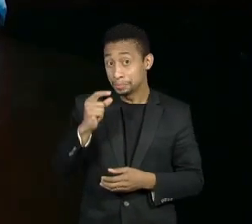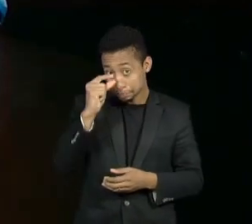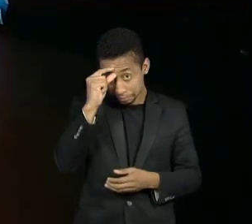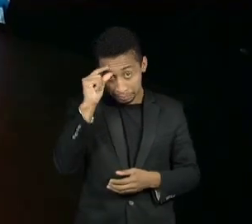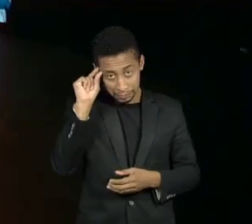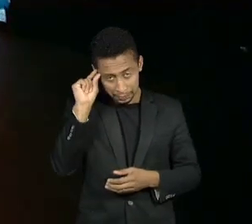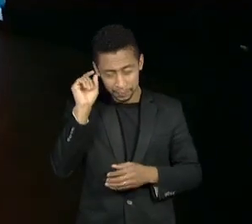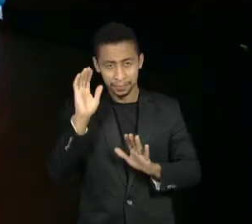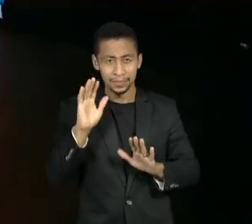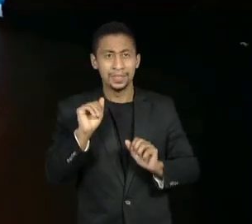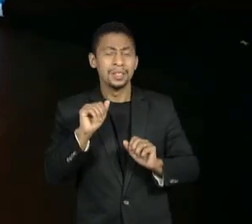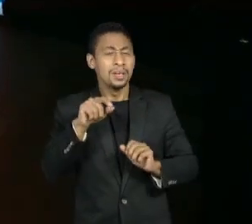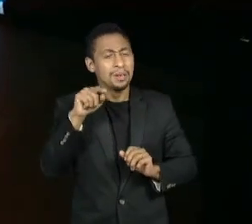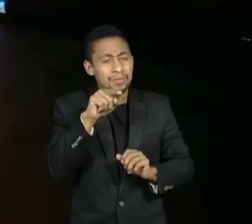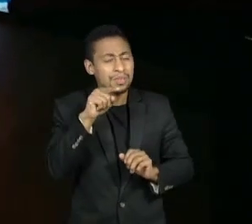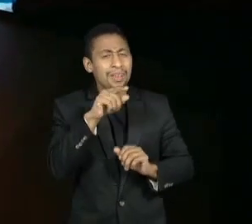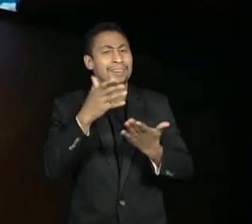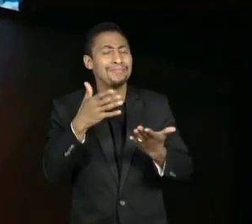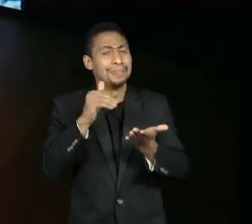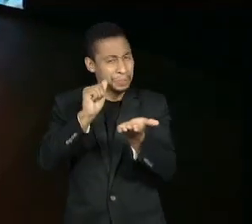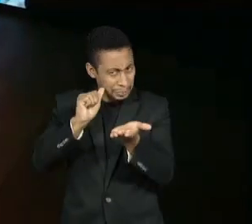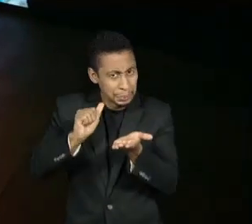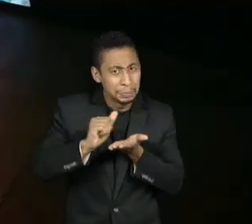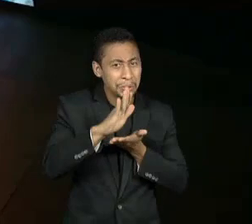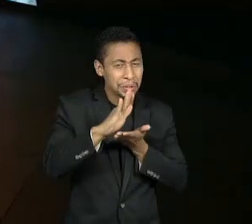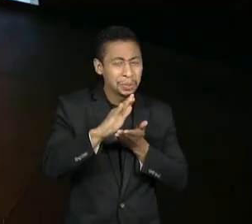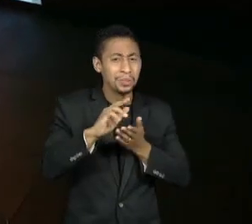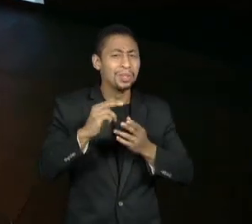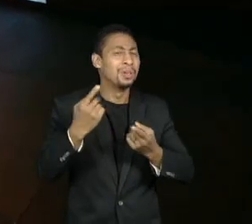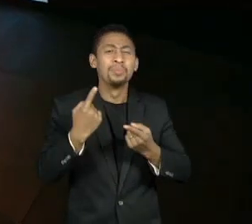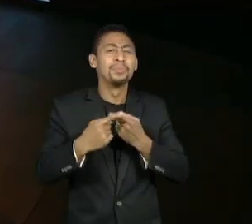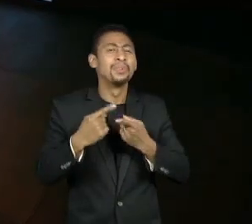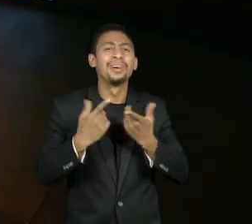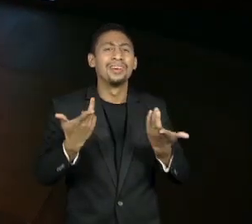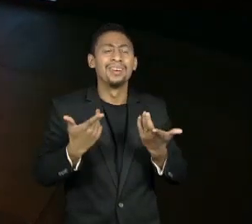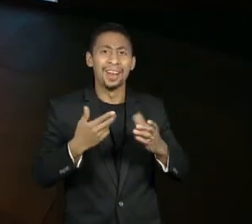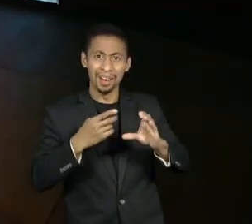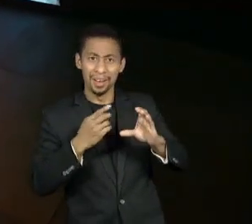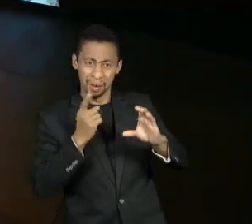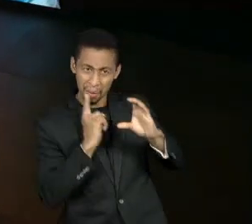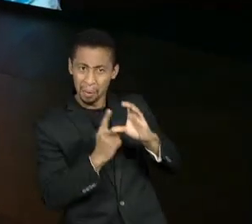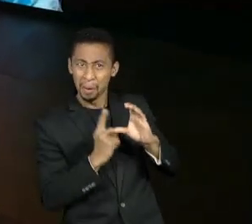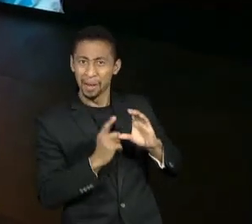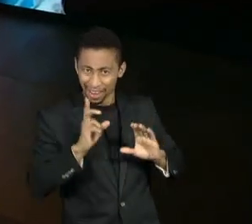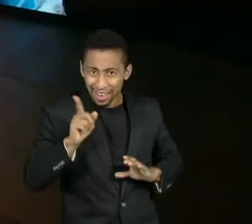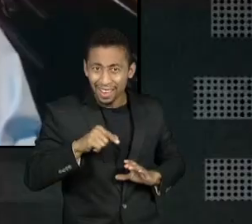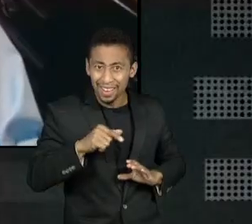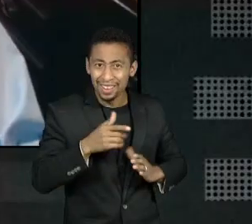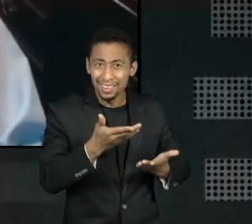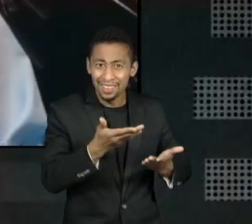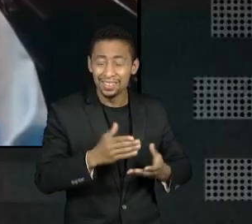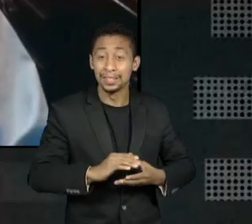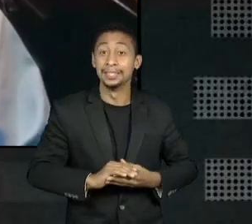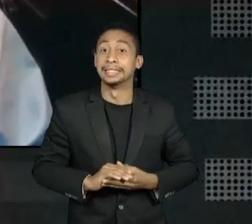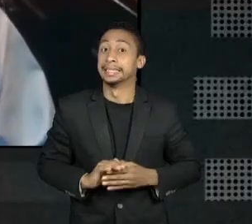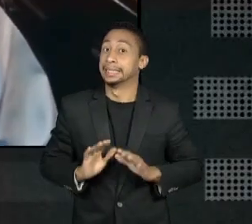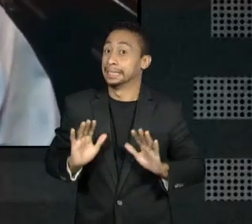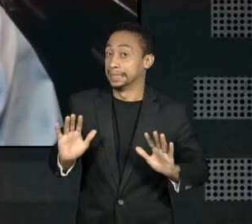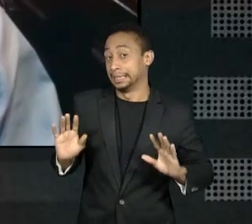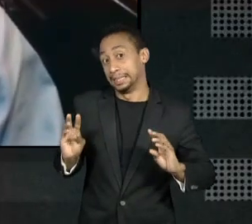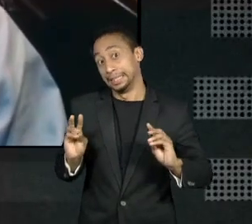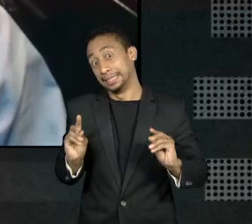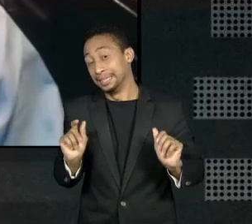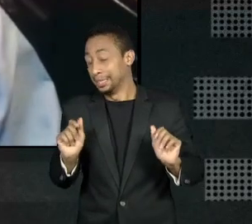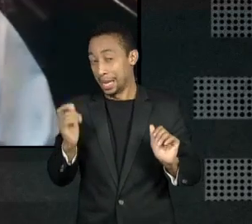São Paulo porque foi acusado de comunista. Você era comunista, Maurício? Nem sei o